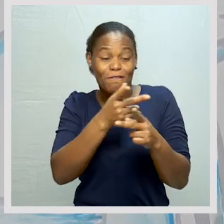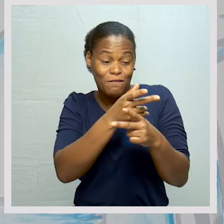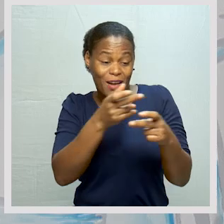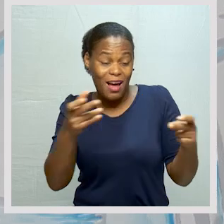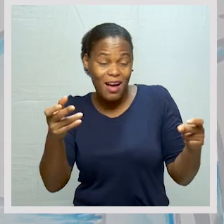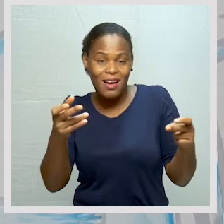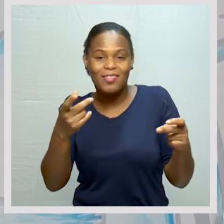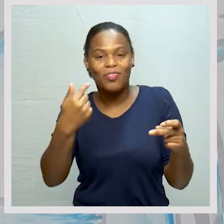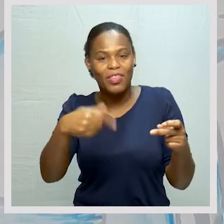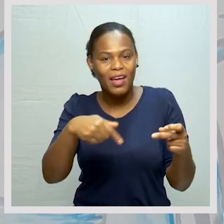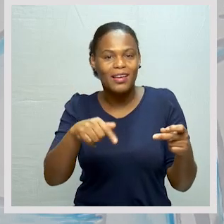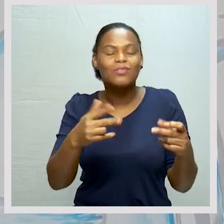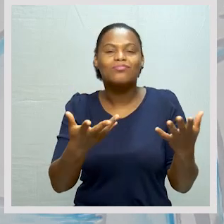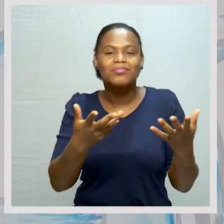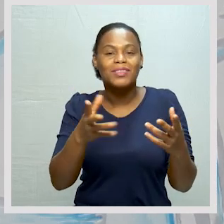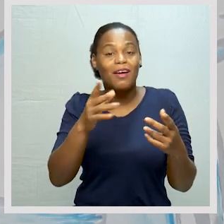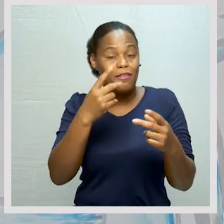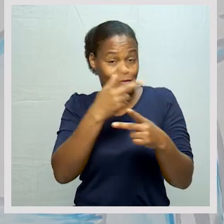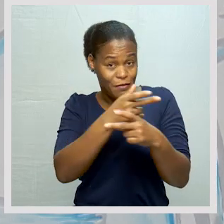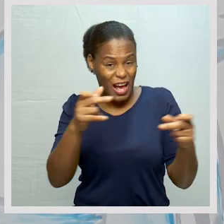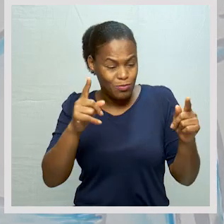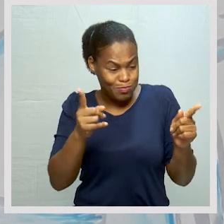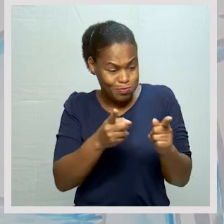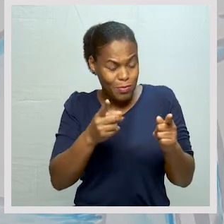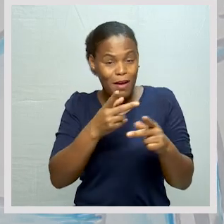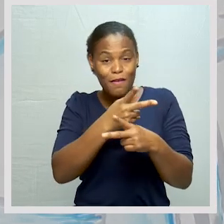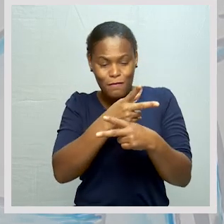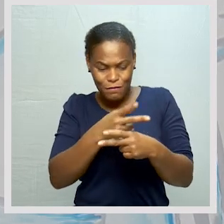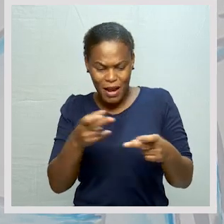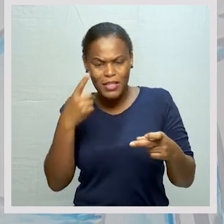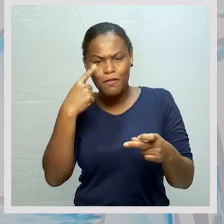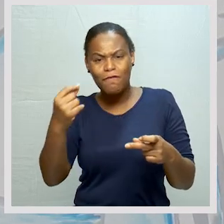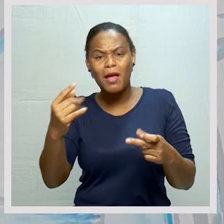são frases que têm um verbo conjugado